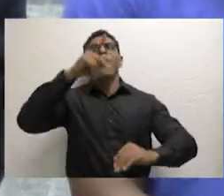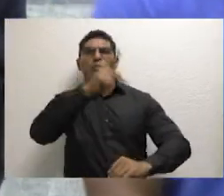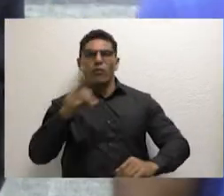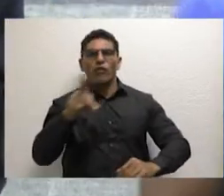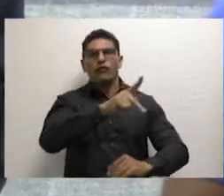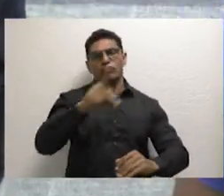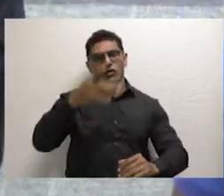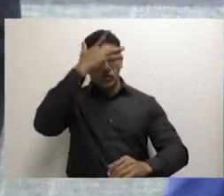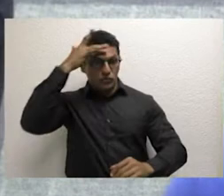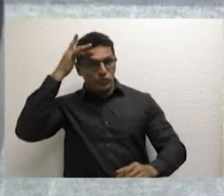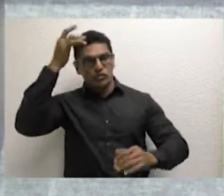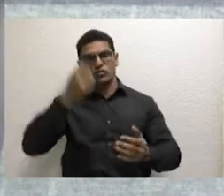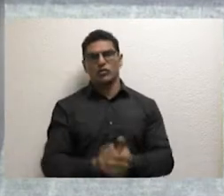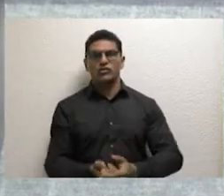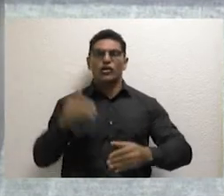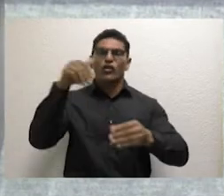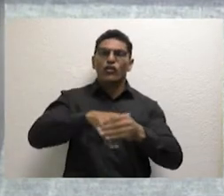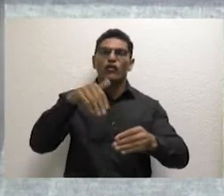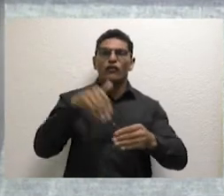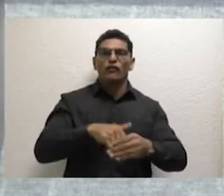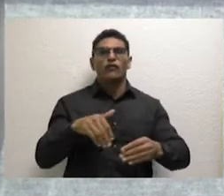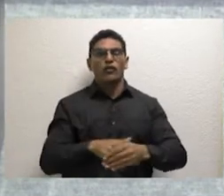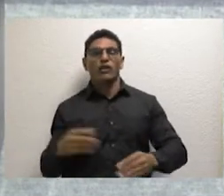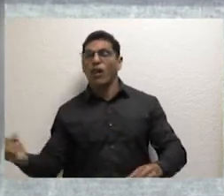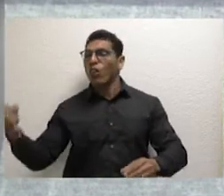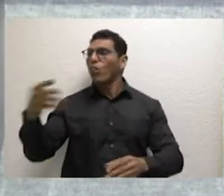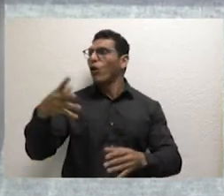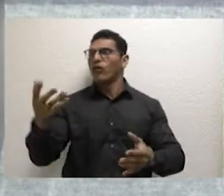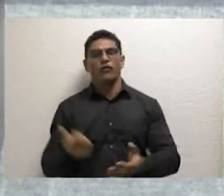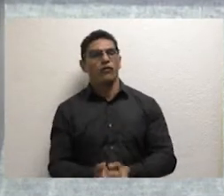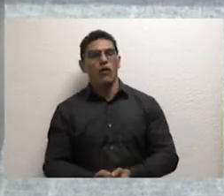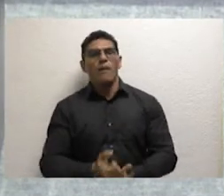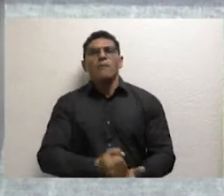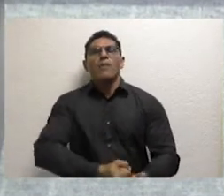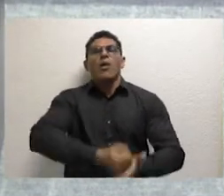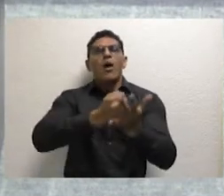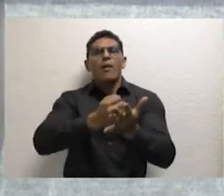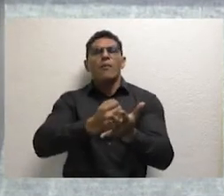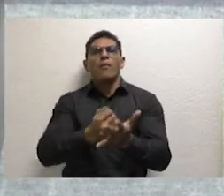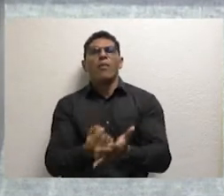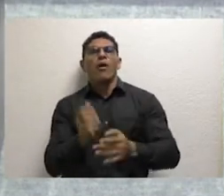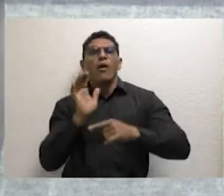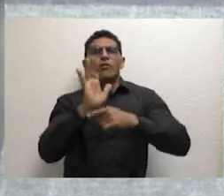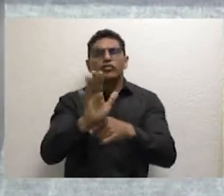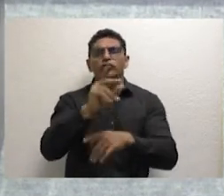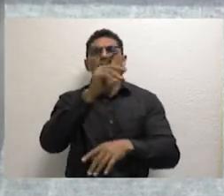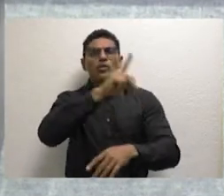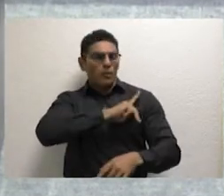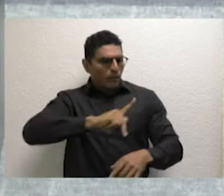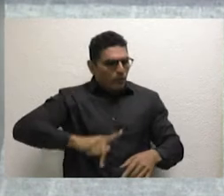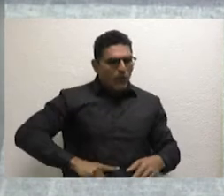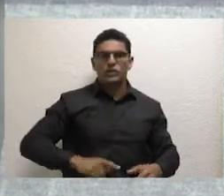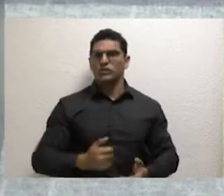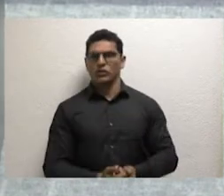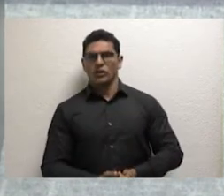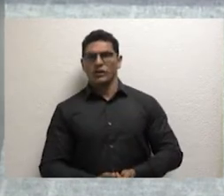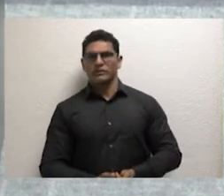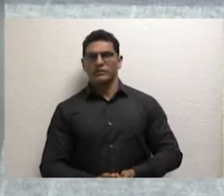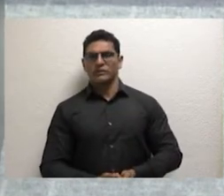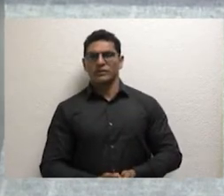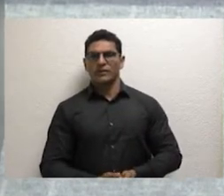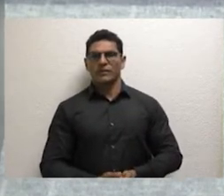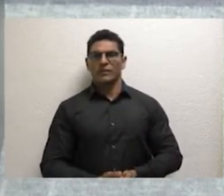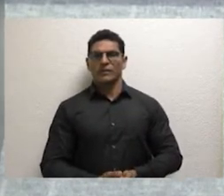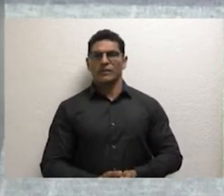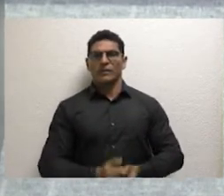as pessoas que votaram no novo então o meu apoio aqui senhor presidente é contra aquele absurdo